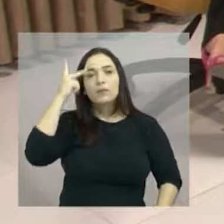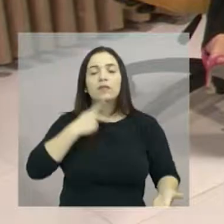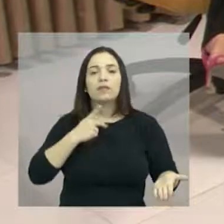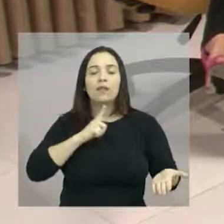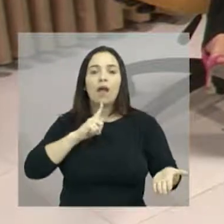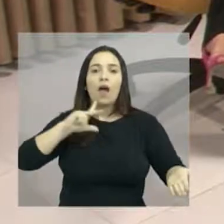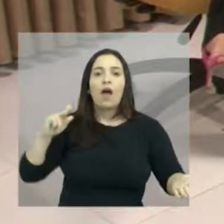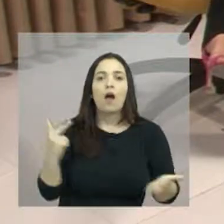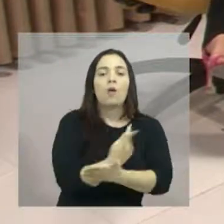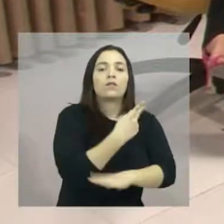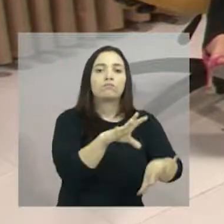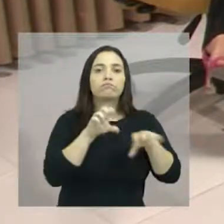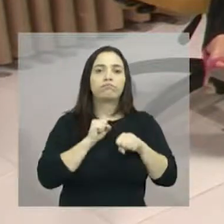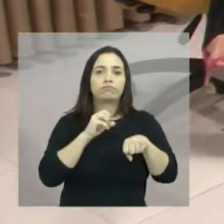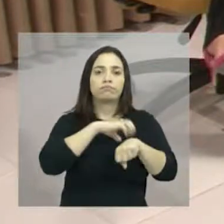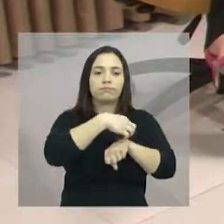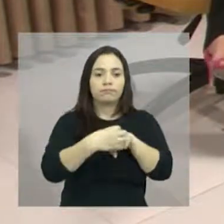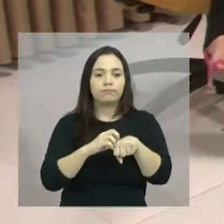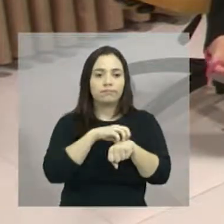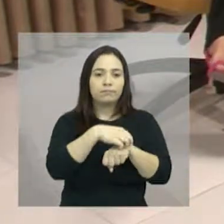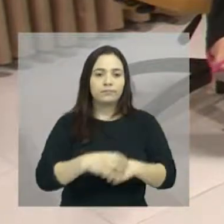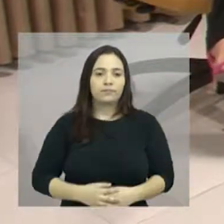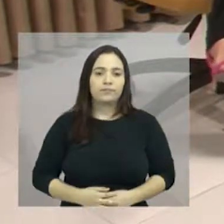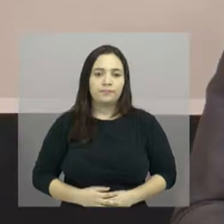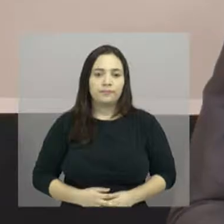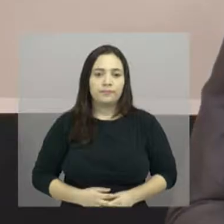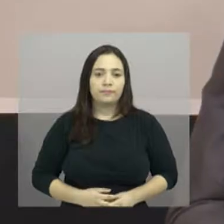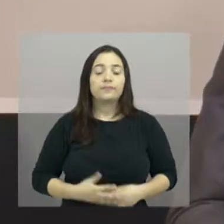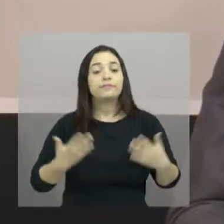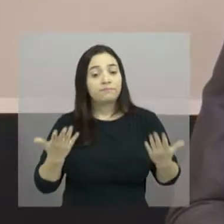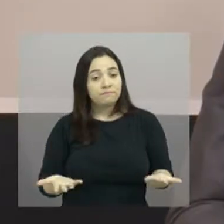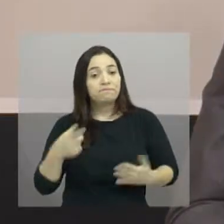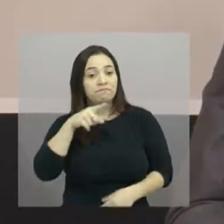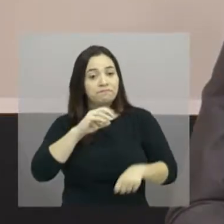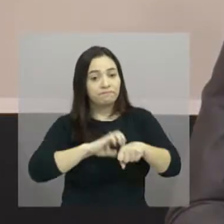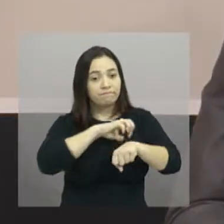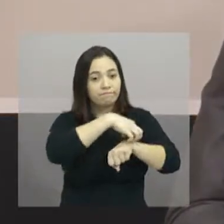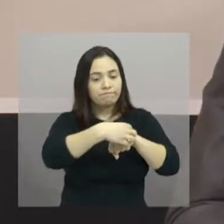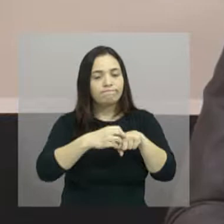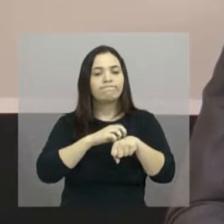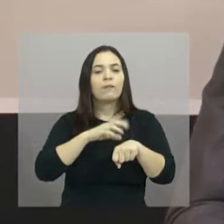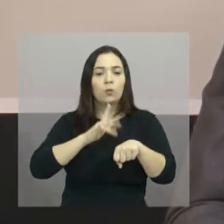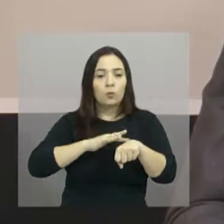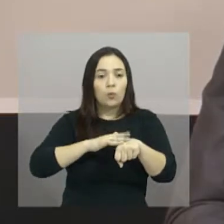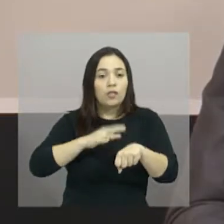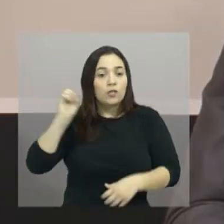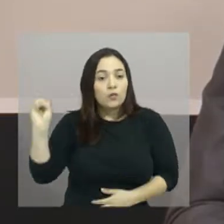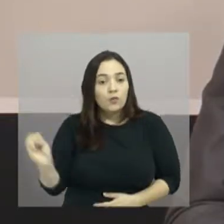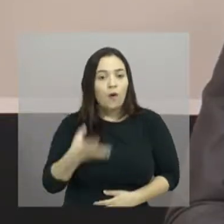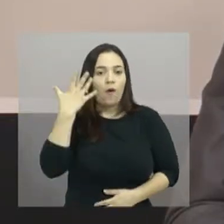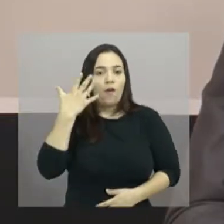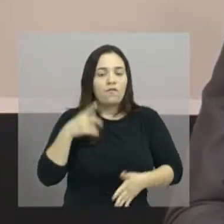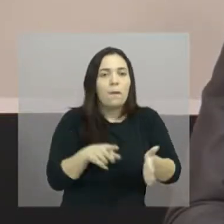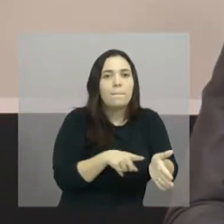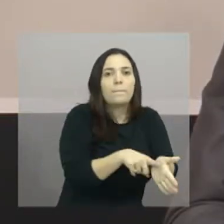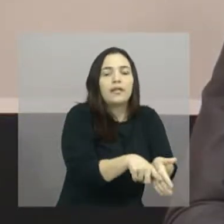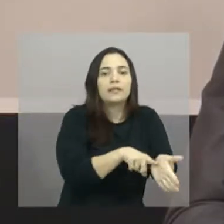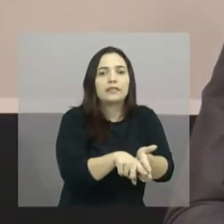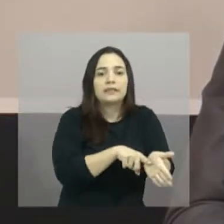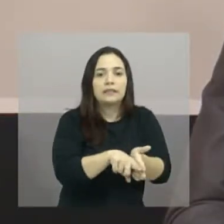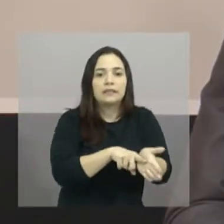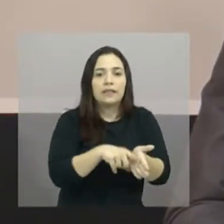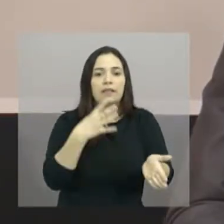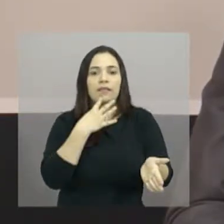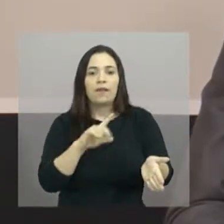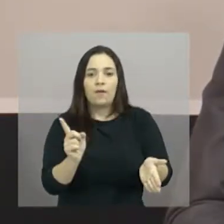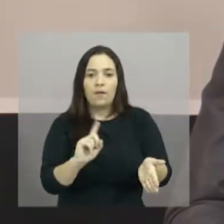tiveram chikungunya. Explica para a gente, por favor. Olha, a chikungunya é uma doença nova, né? Assim, nós estamos assim,